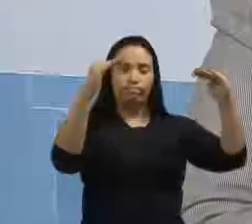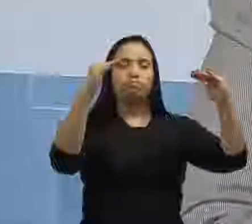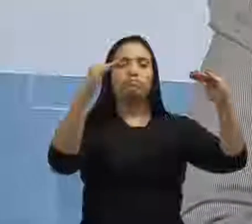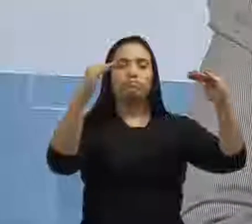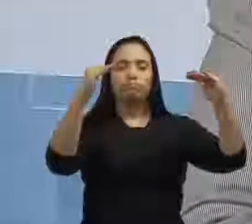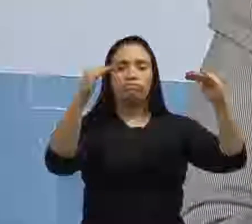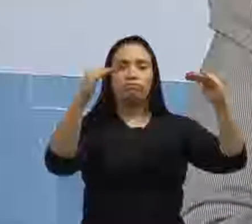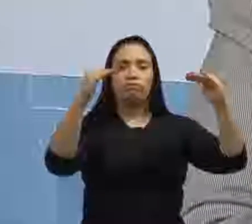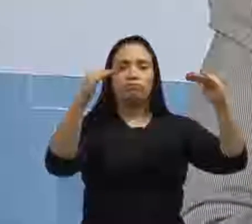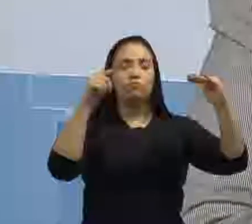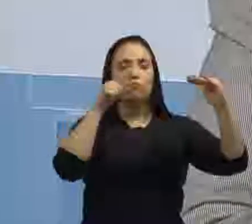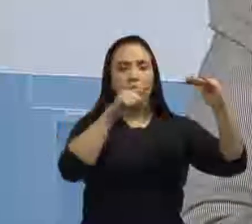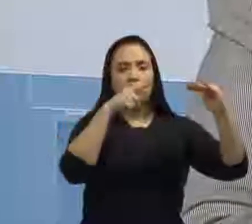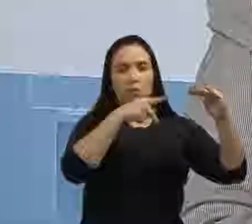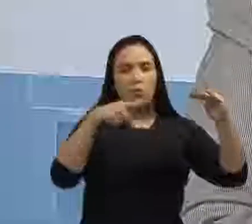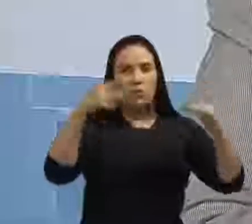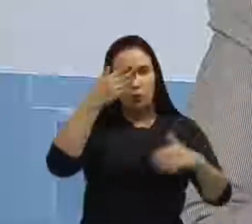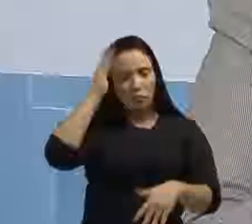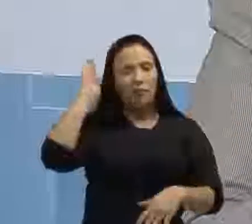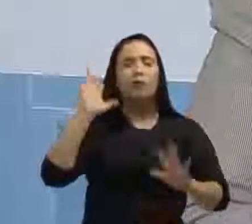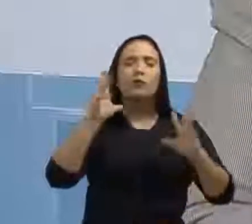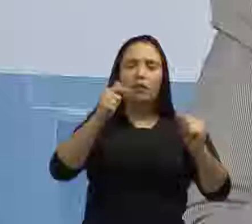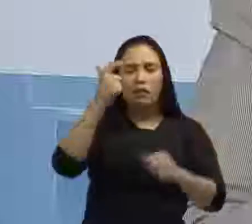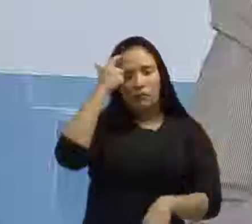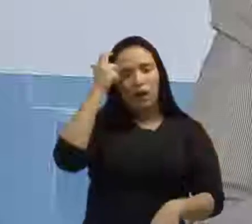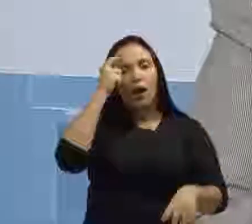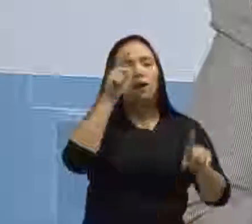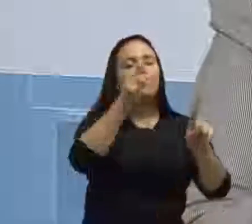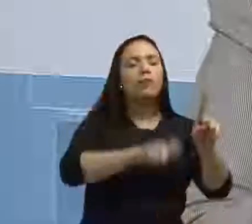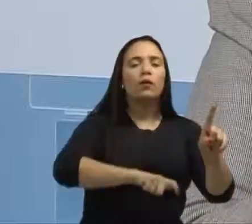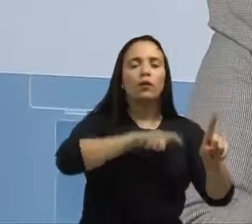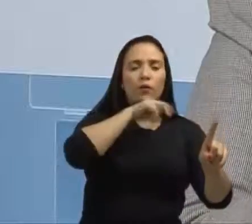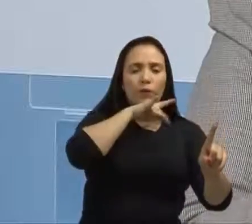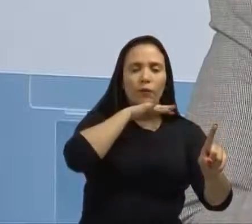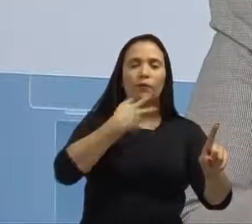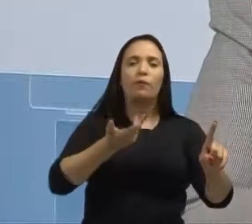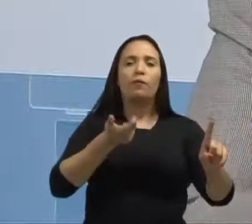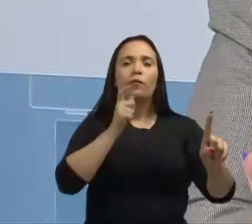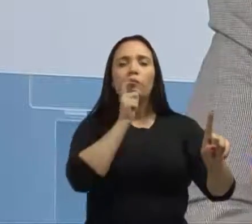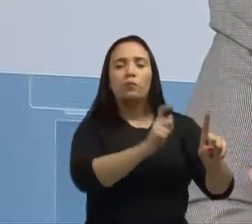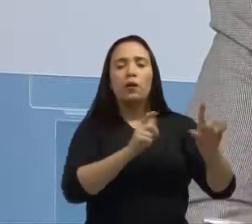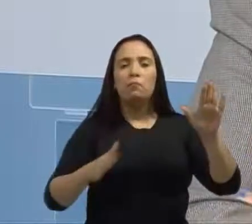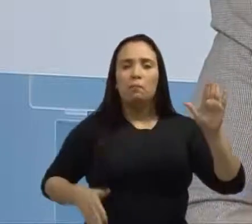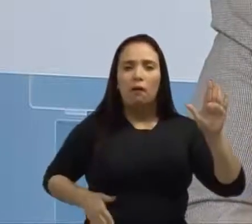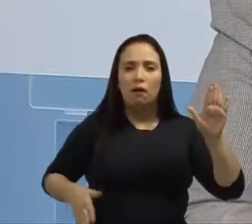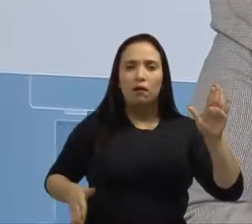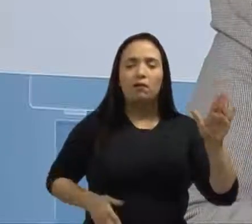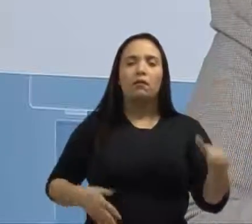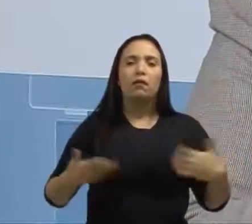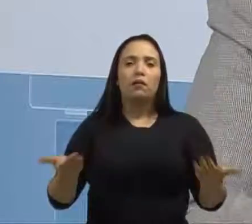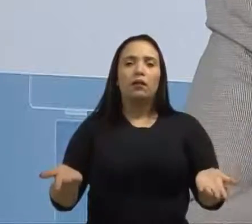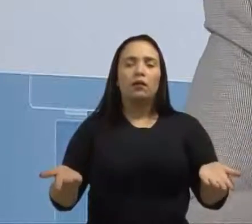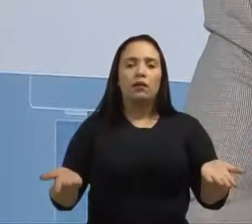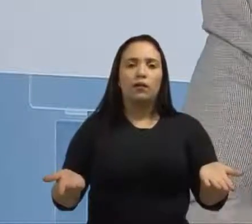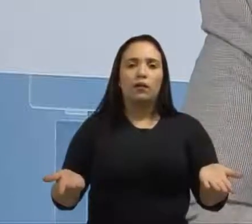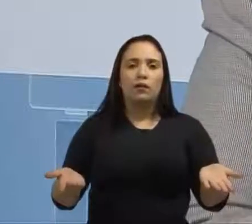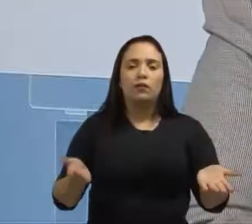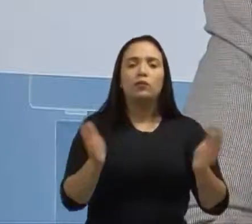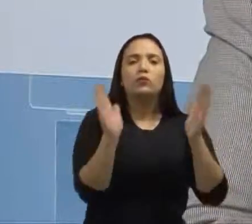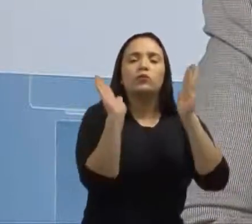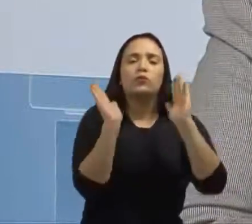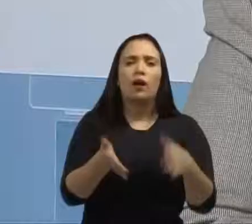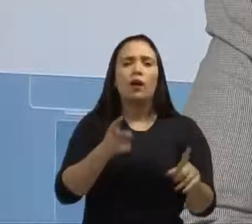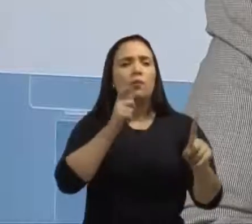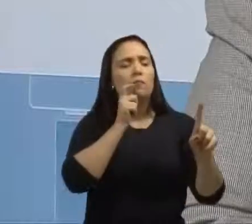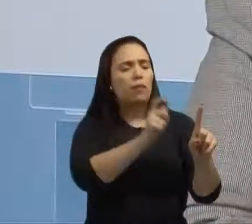Nem o Temer, que é desmoralizado, uma pessoa foi chamado maior bandido do país, né? Foi chamado 2 vezes, um pelo